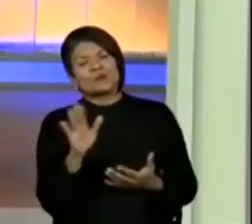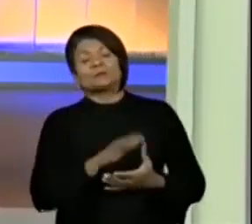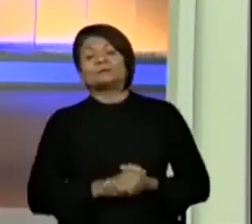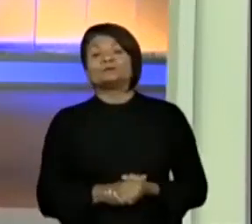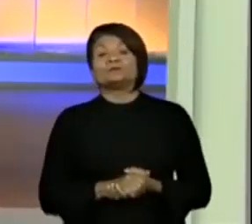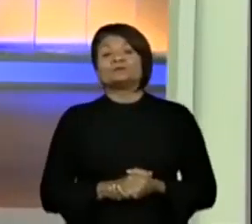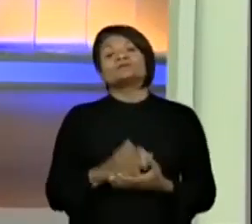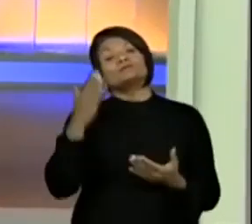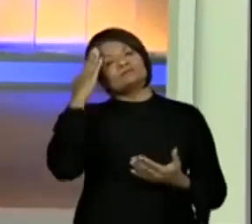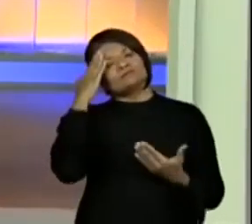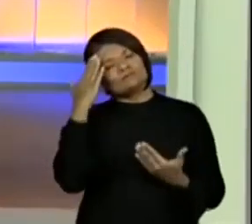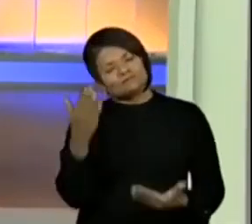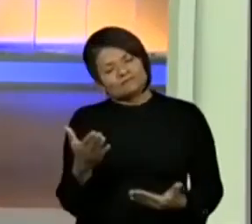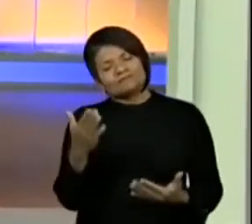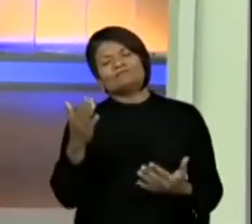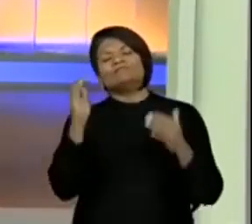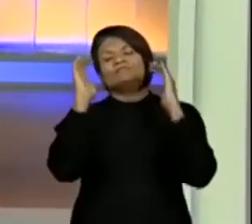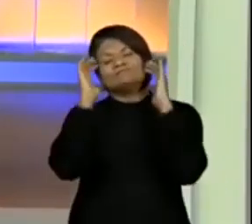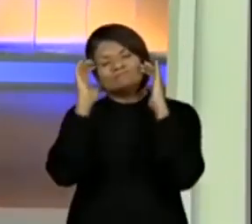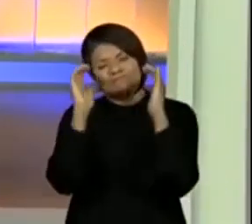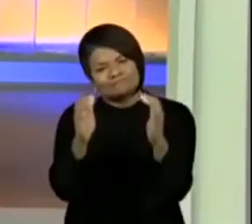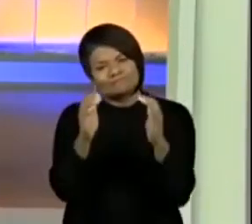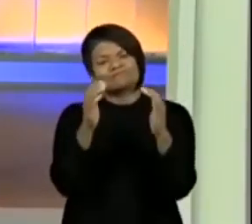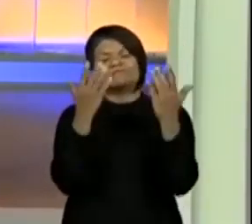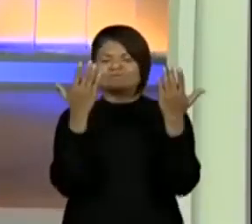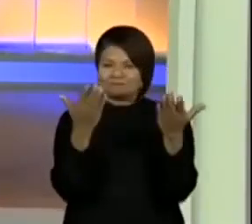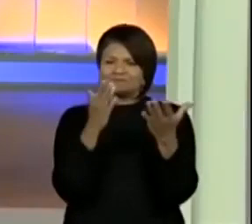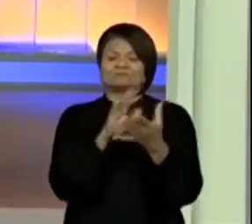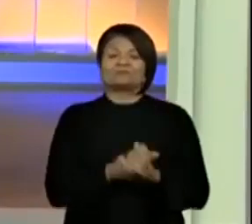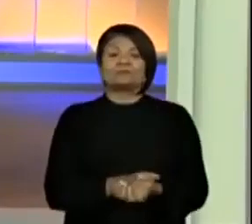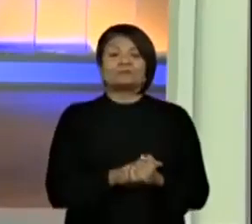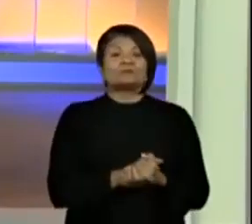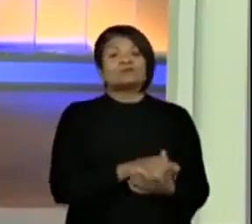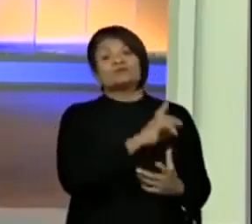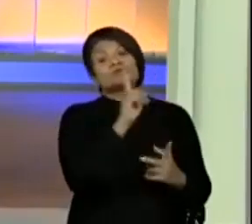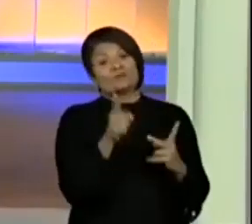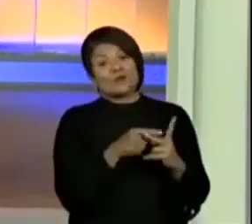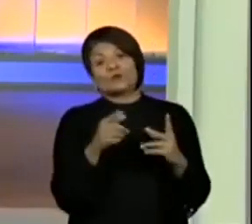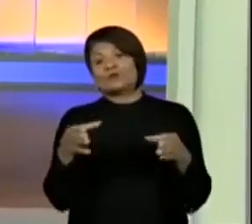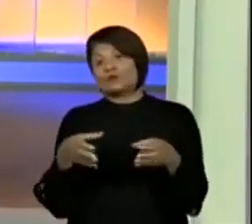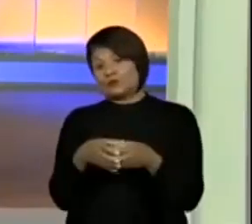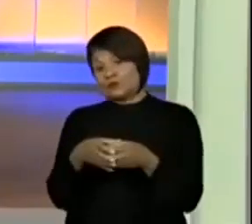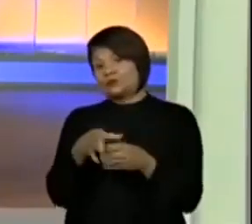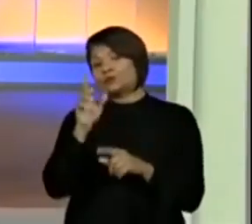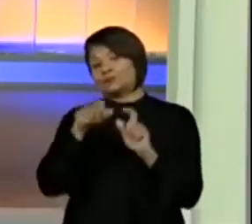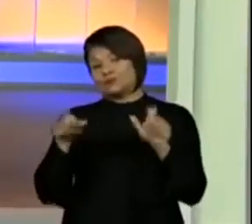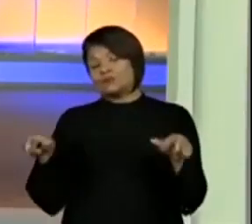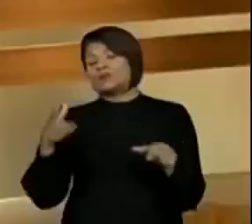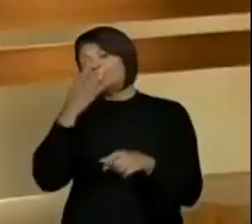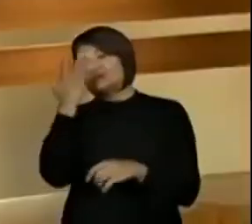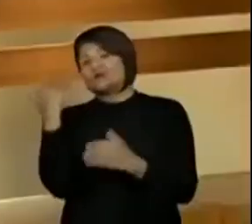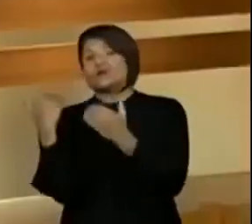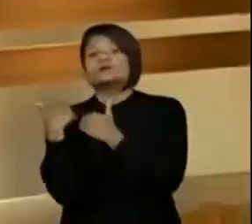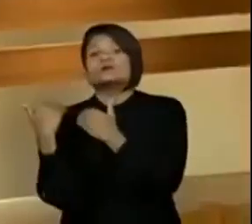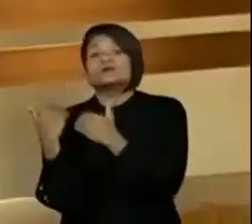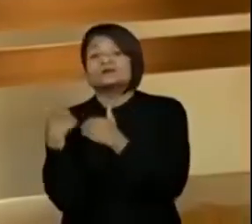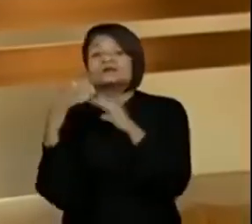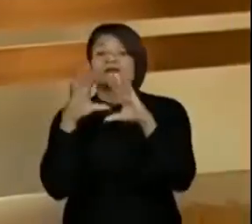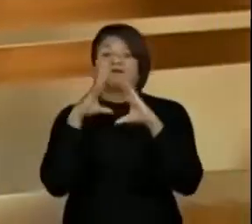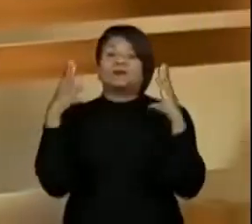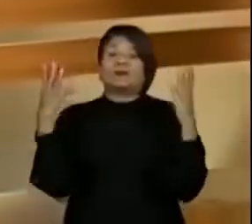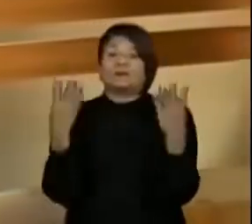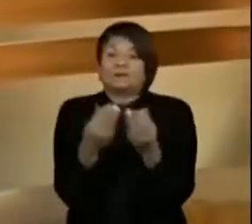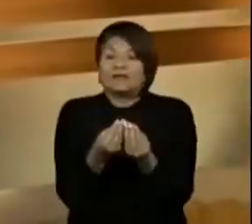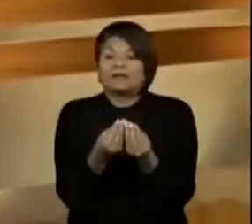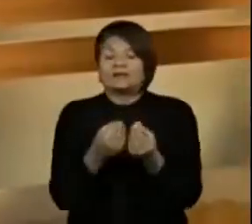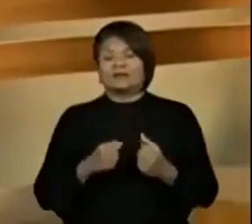Nosso agradecimento, nosso respeito e a nossa consideração. Em segundo lugar, os responsáveis, a